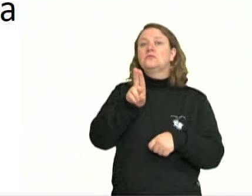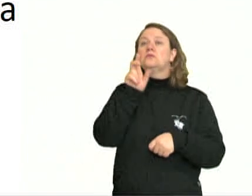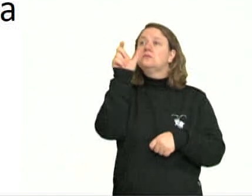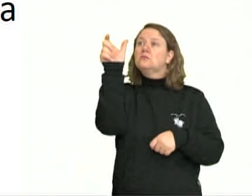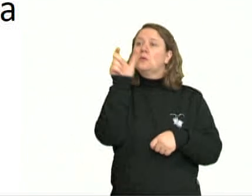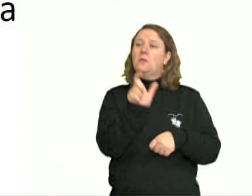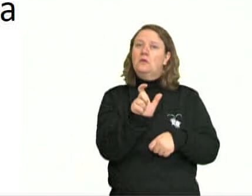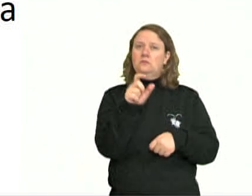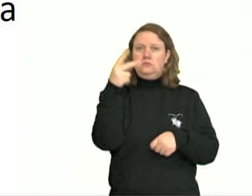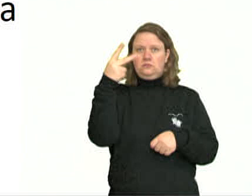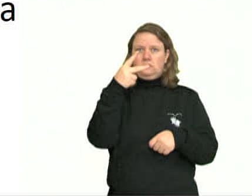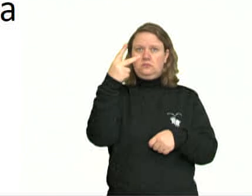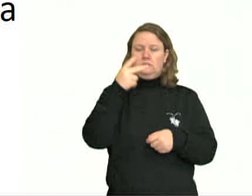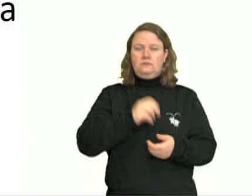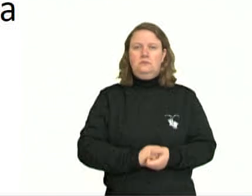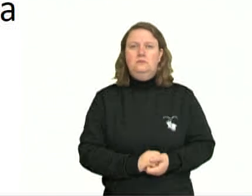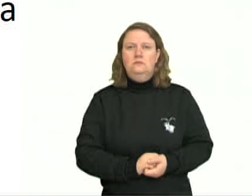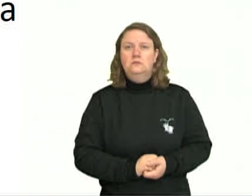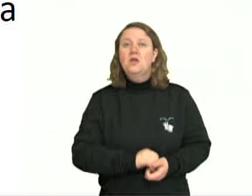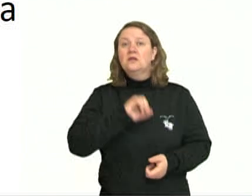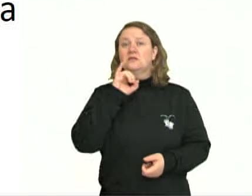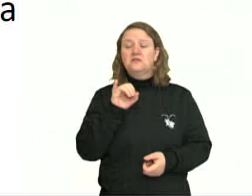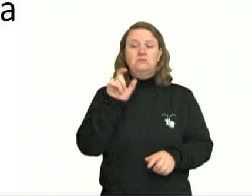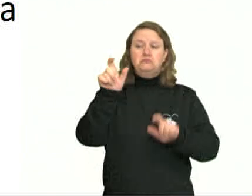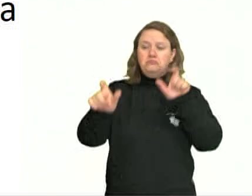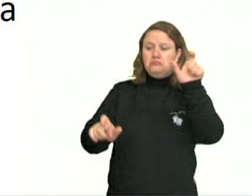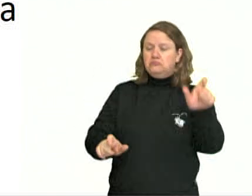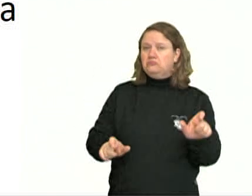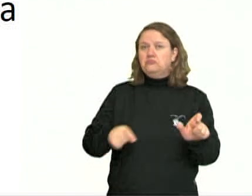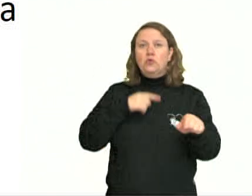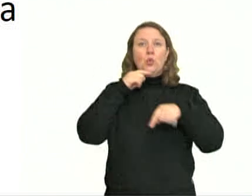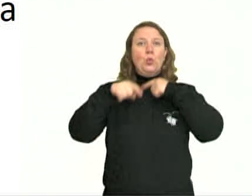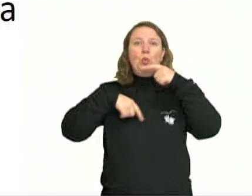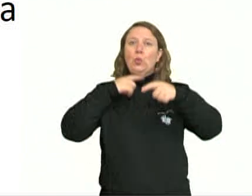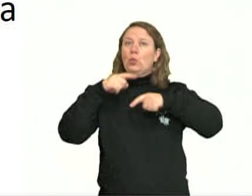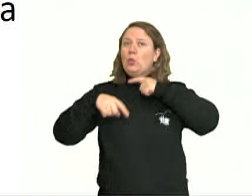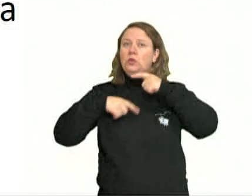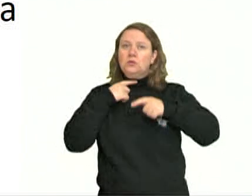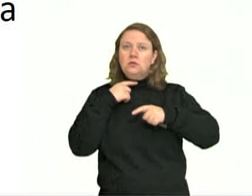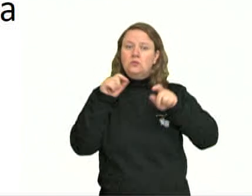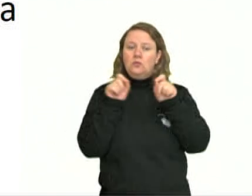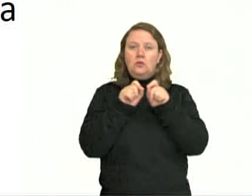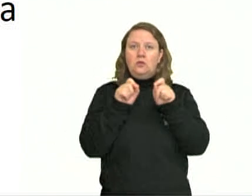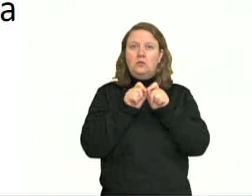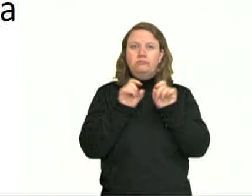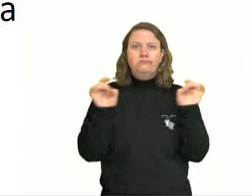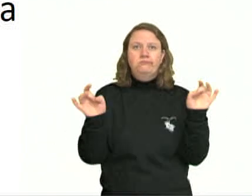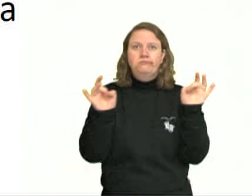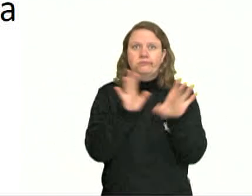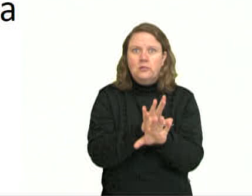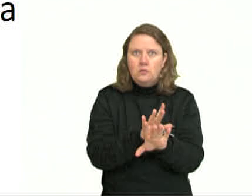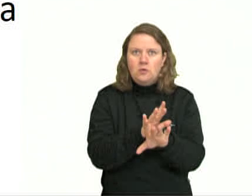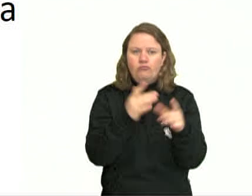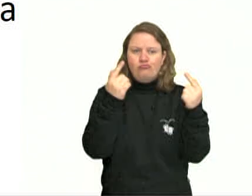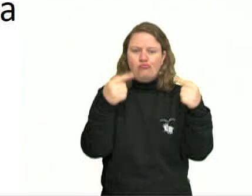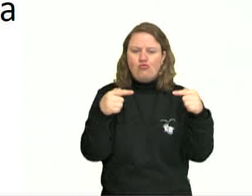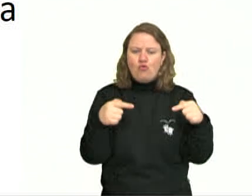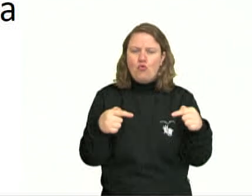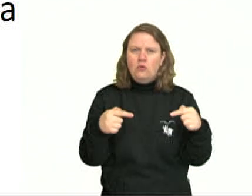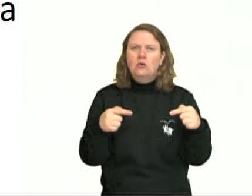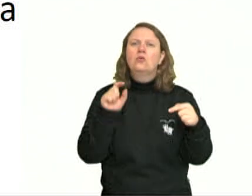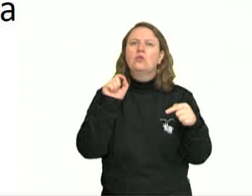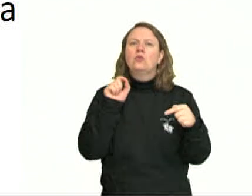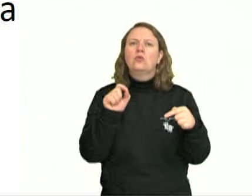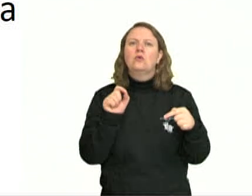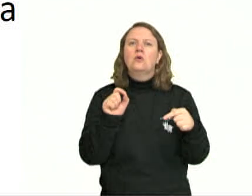ou pin. Caso nenhum dos dois atletas consiga executar o golpe que encerre a luta, a decisão será